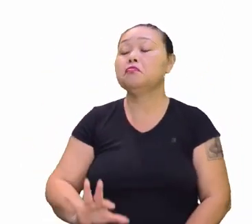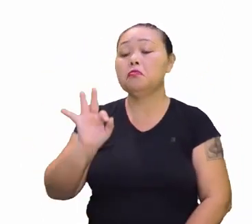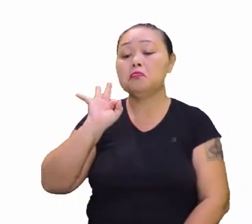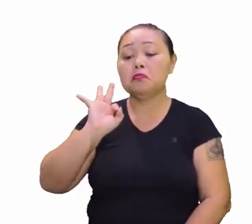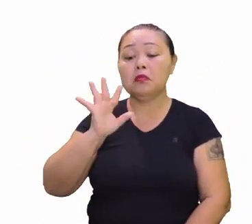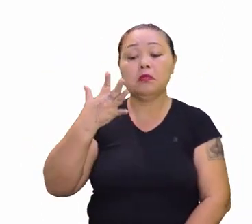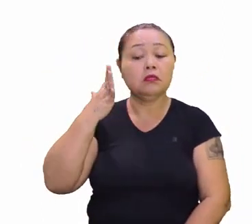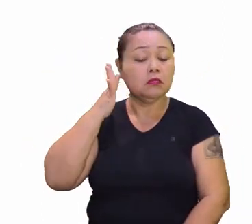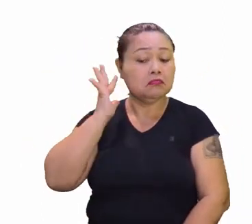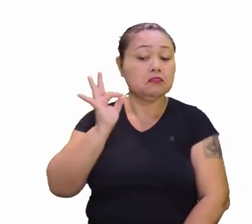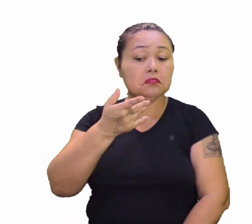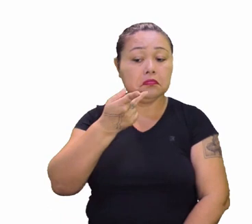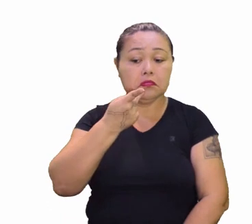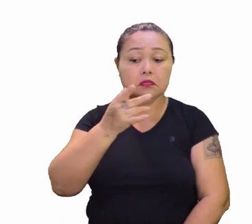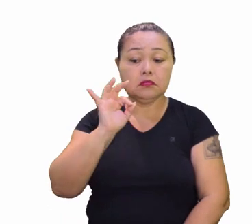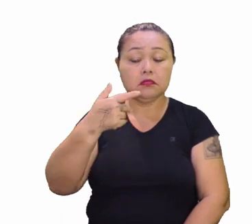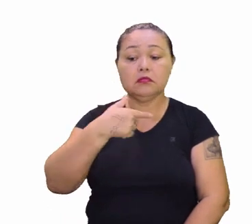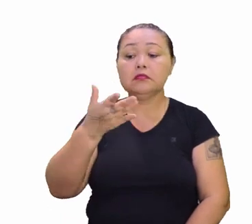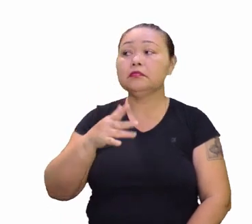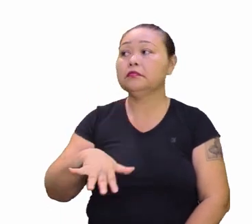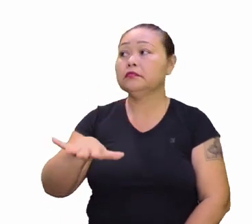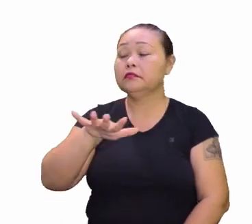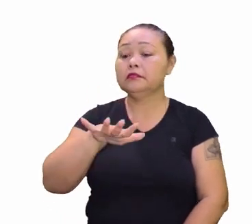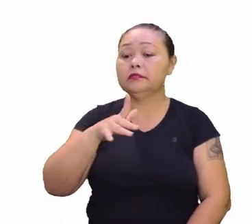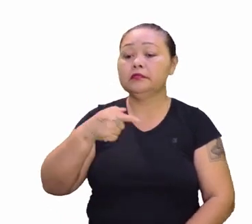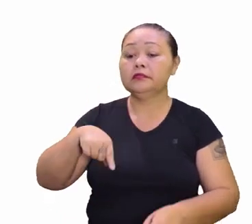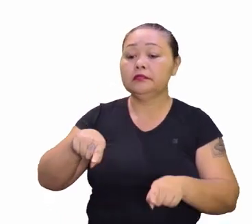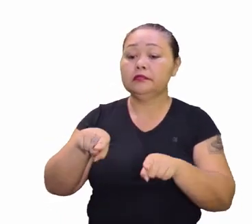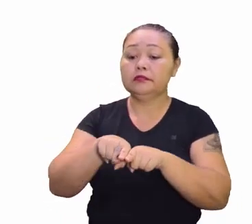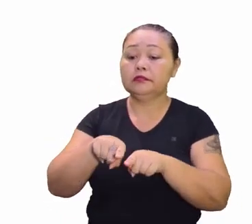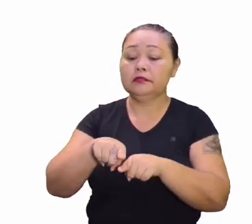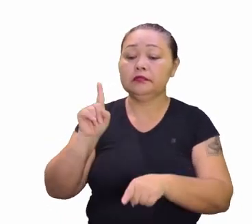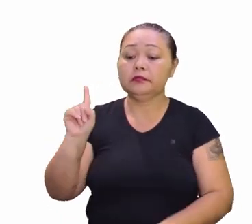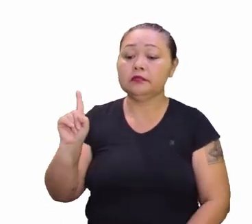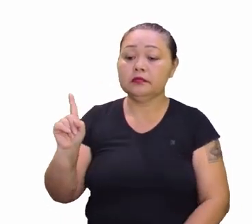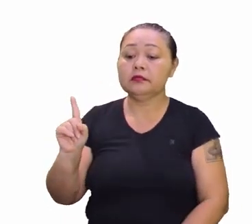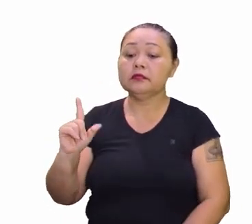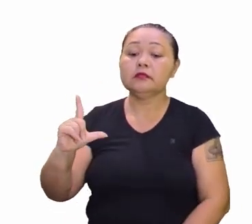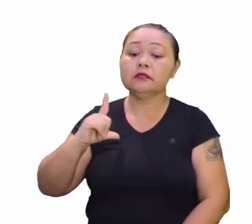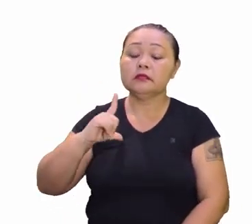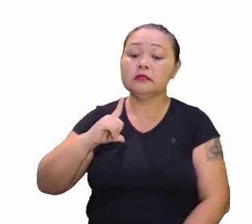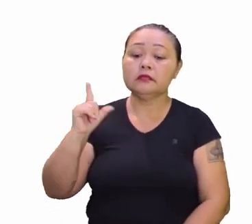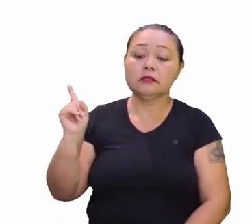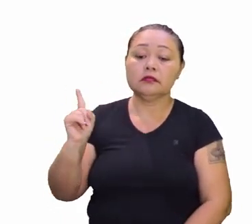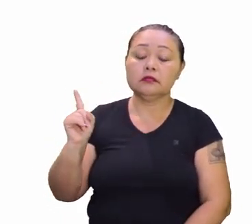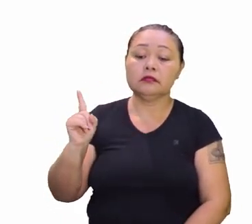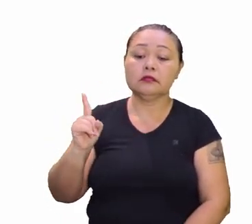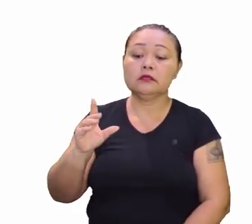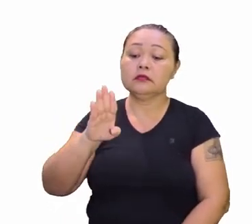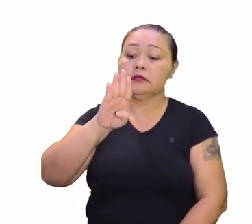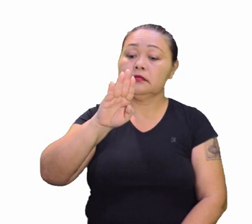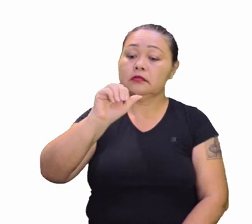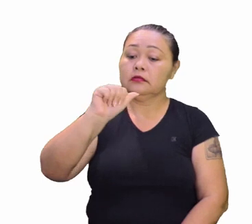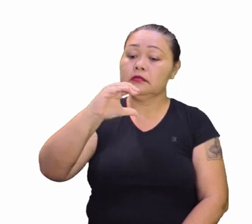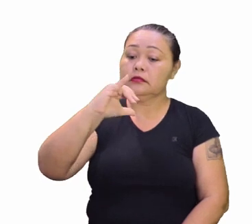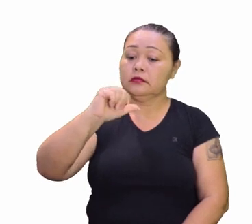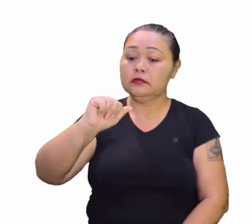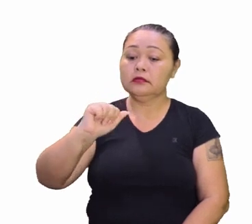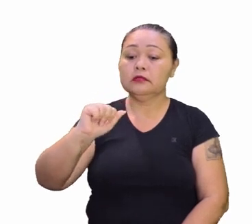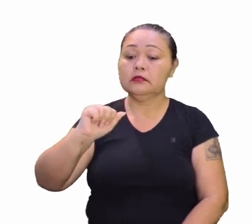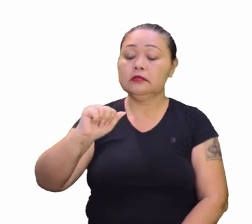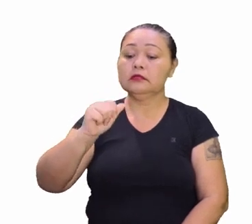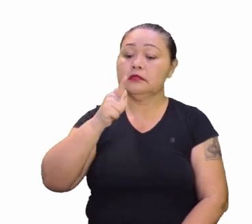Ótima observação em relação a essa situação. Isso, inclusive, obviamente que nós estamos falando aqui de bacia